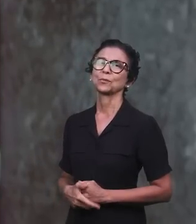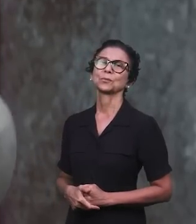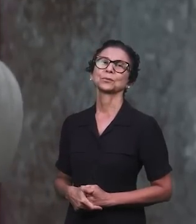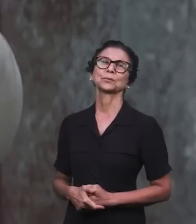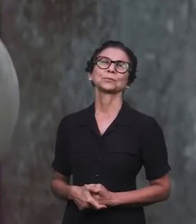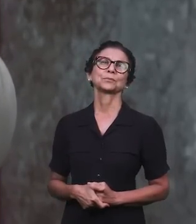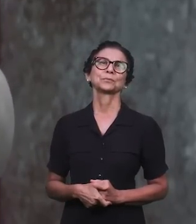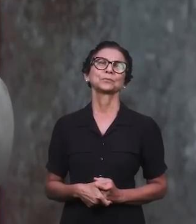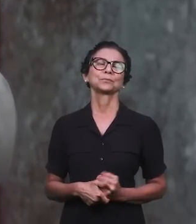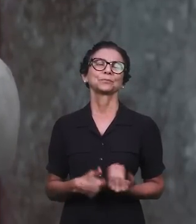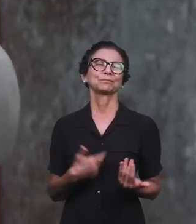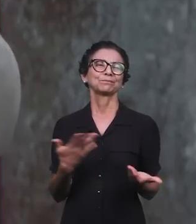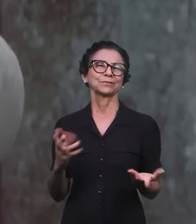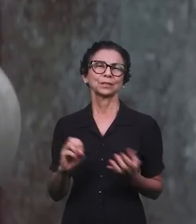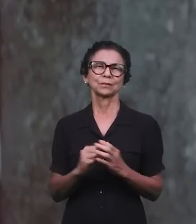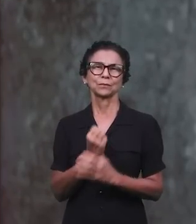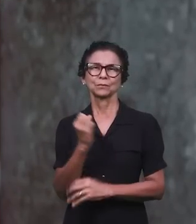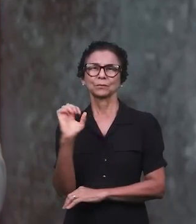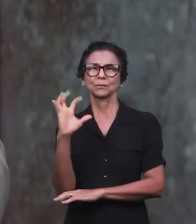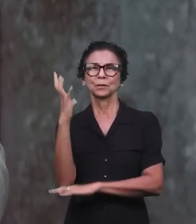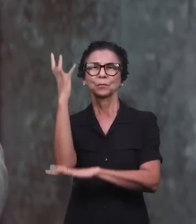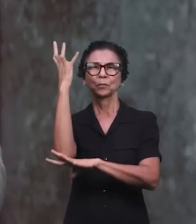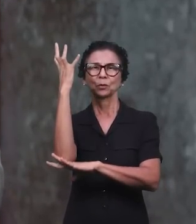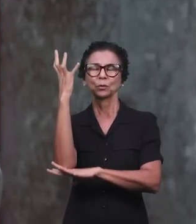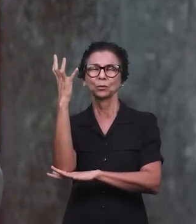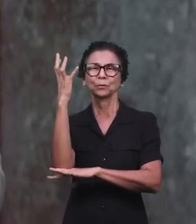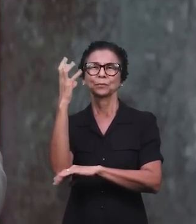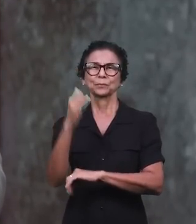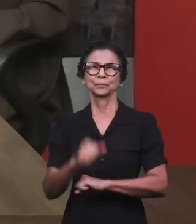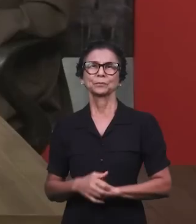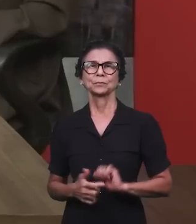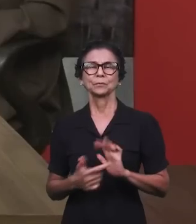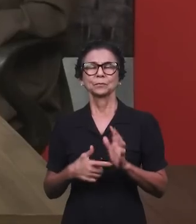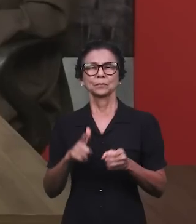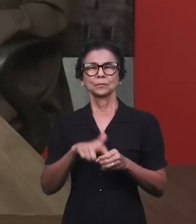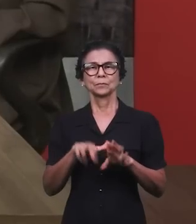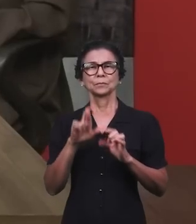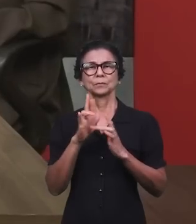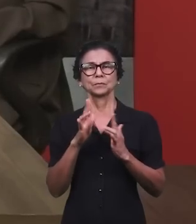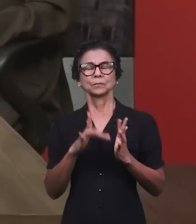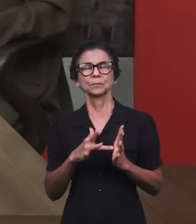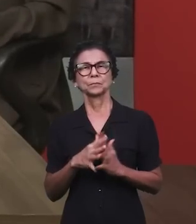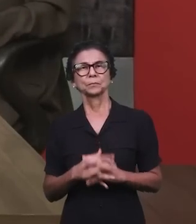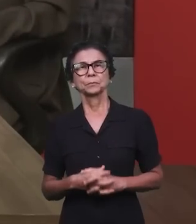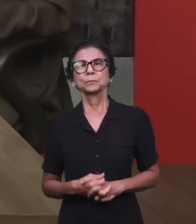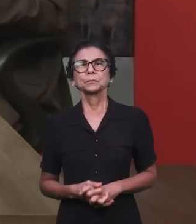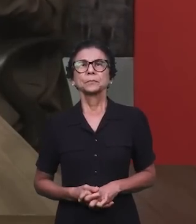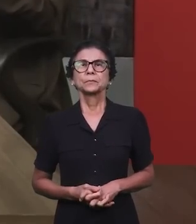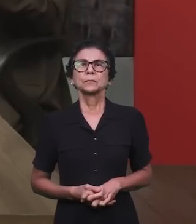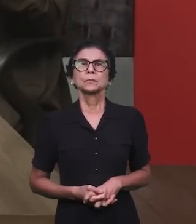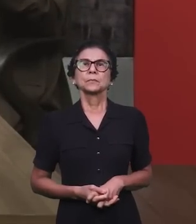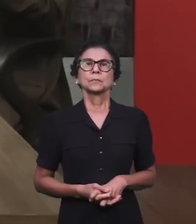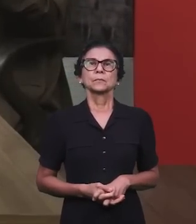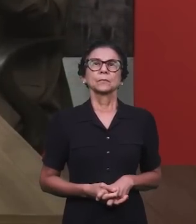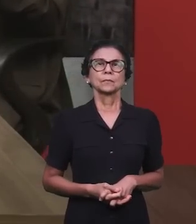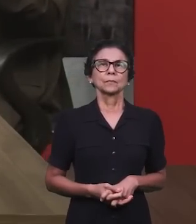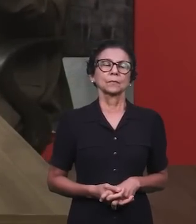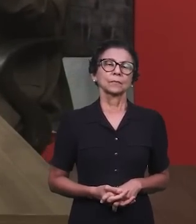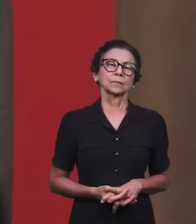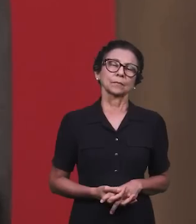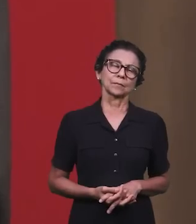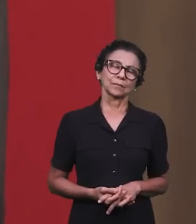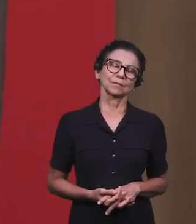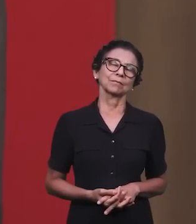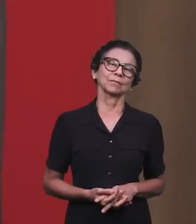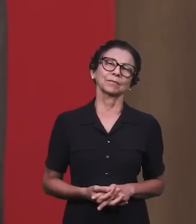a figueira brotou, um sinal glorioso da volta do Senhor Jesus. Bom, eu gostaria de, também sou estudioso de